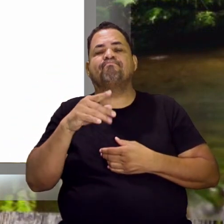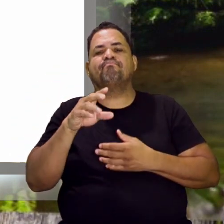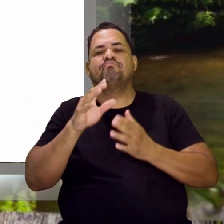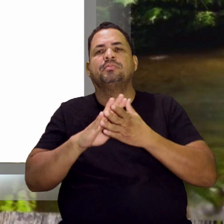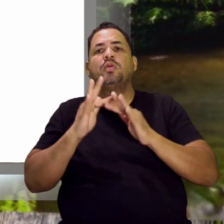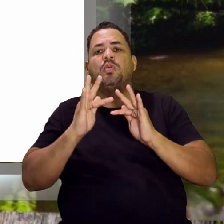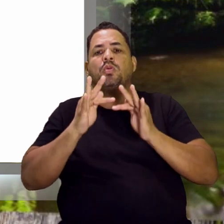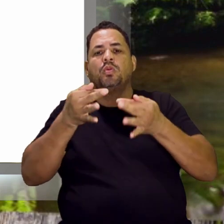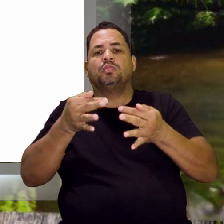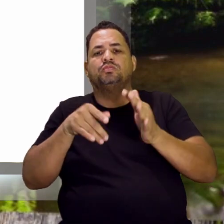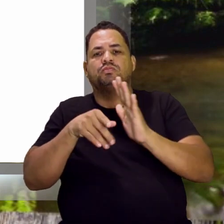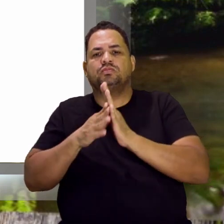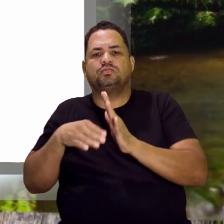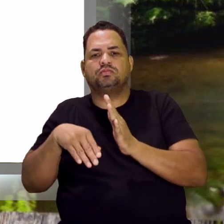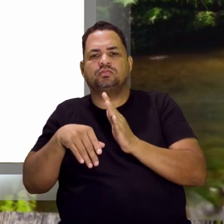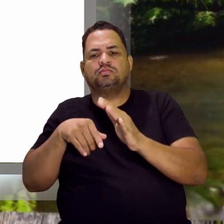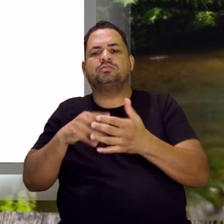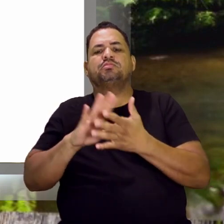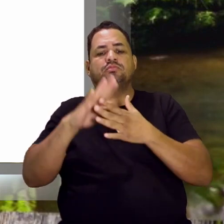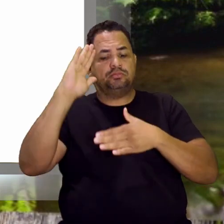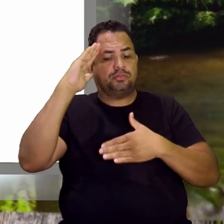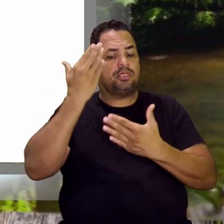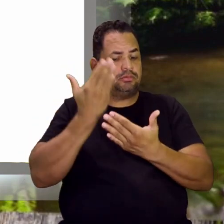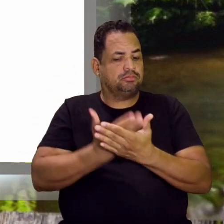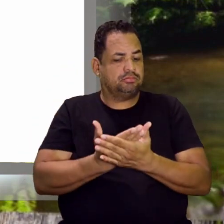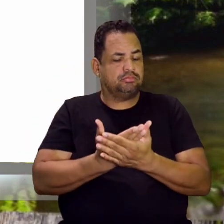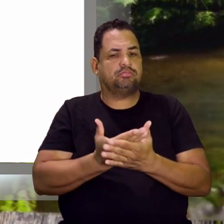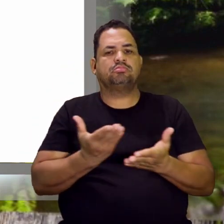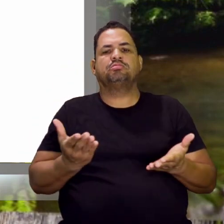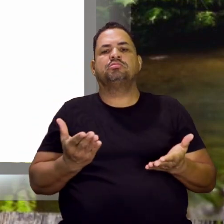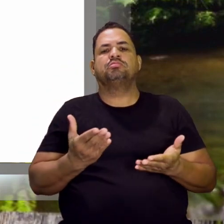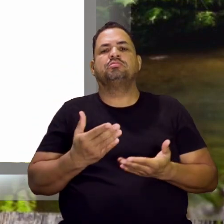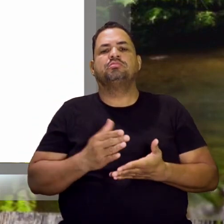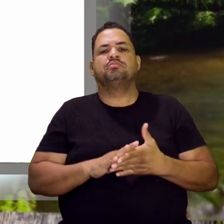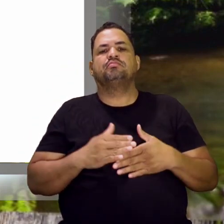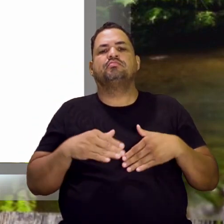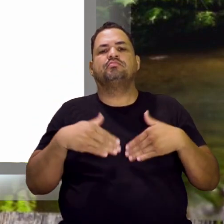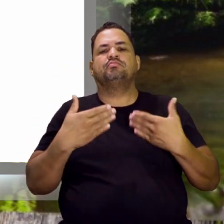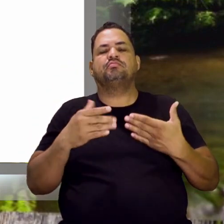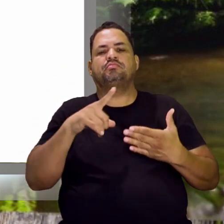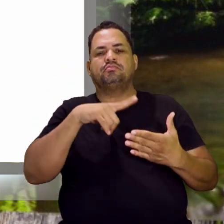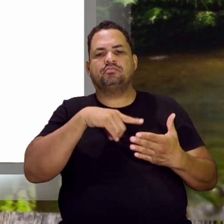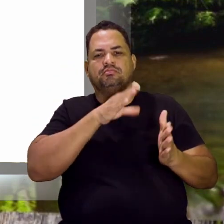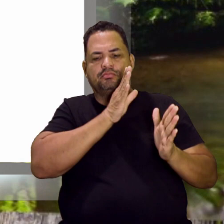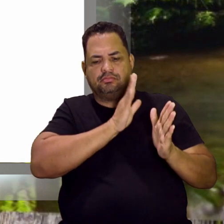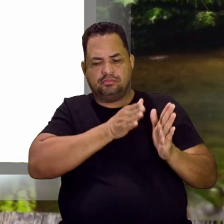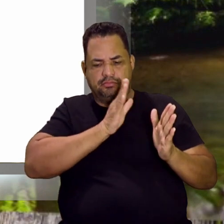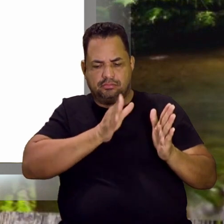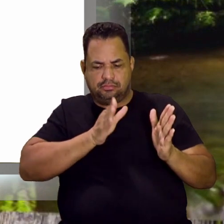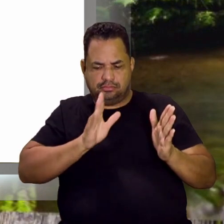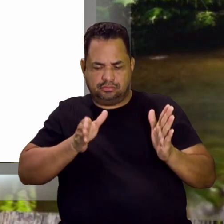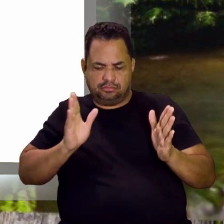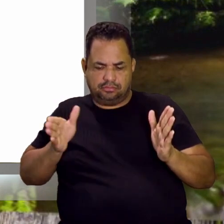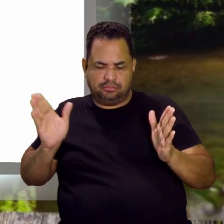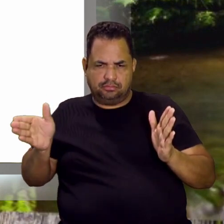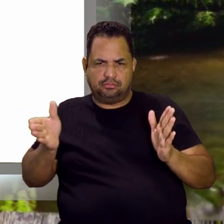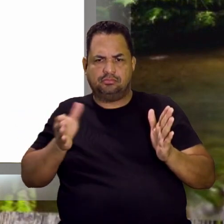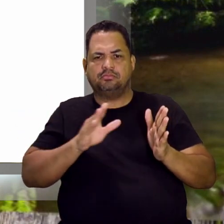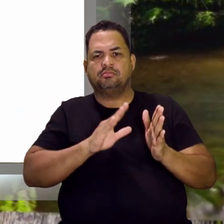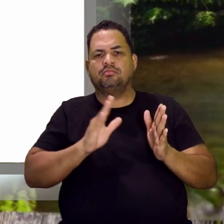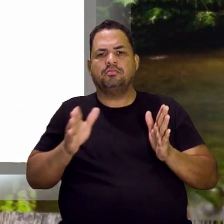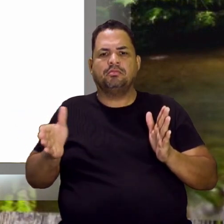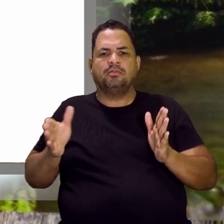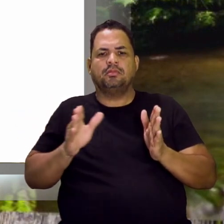no final, ele tem ali uma credibilidade, né? Ou seja, se ele passou por determinados crivos